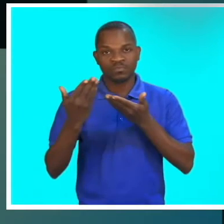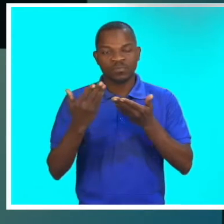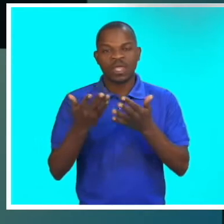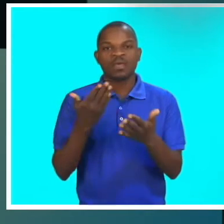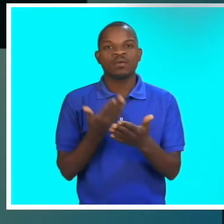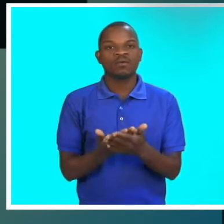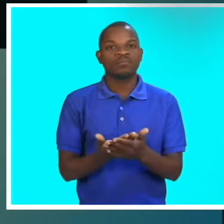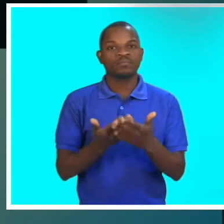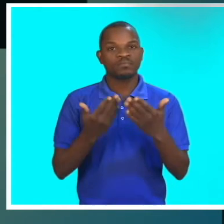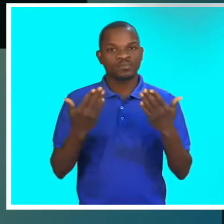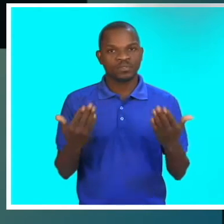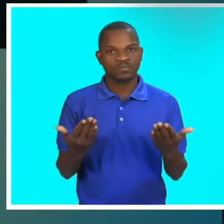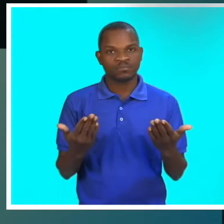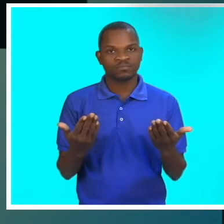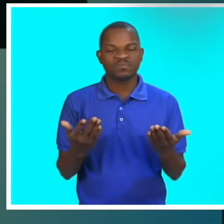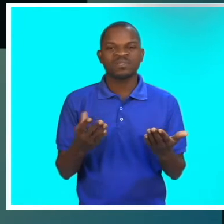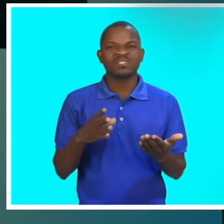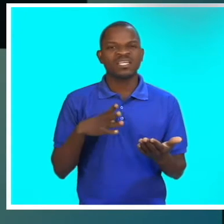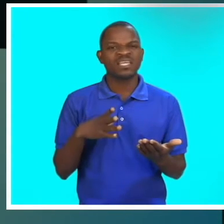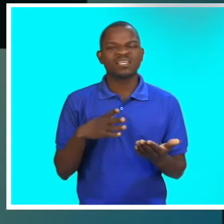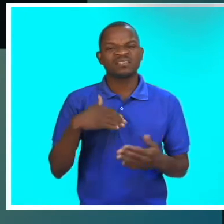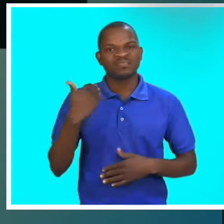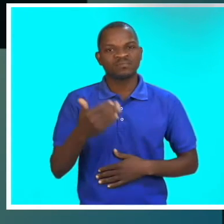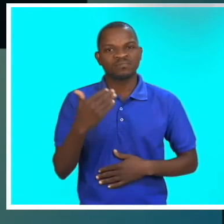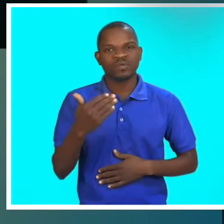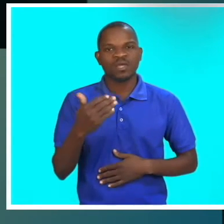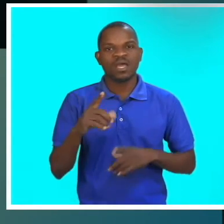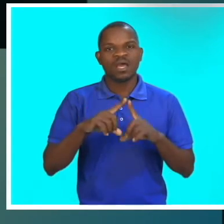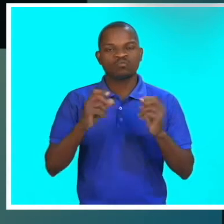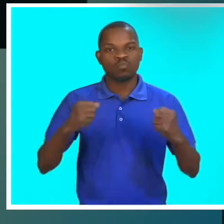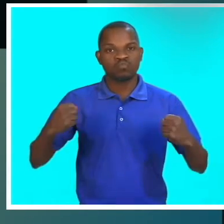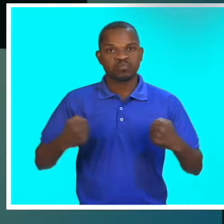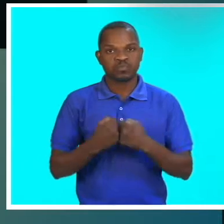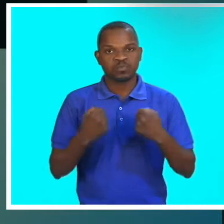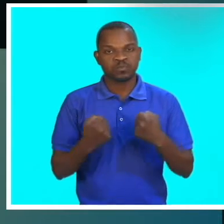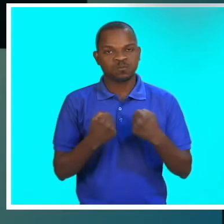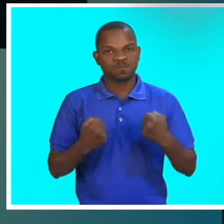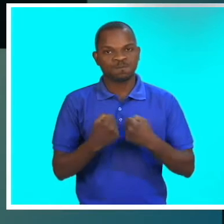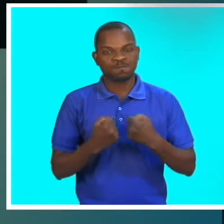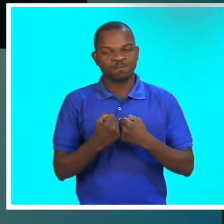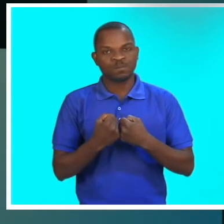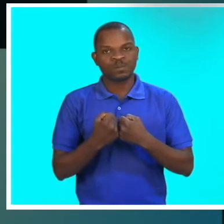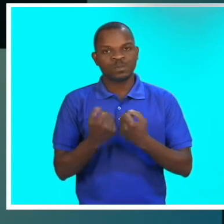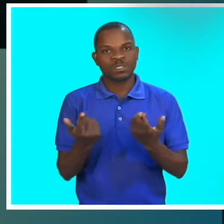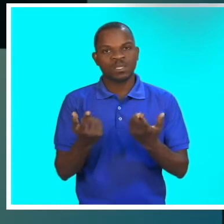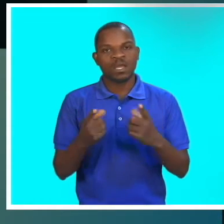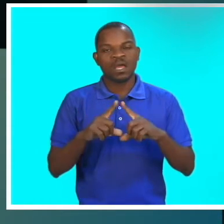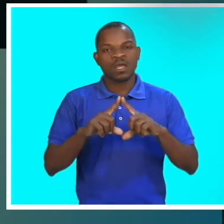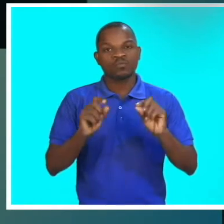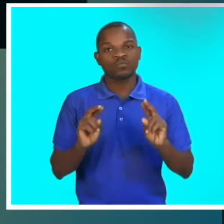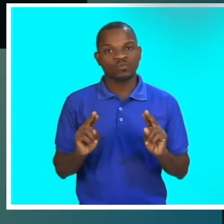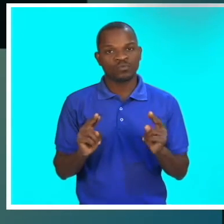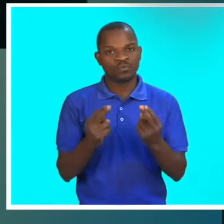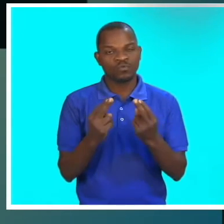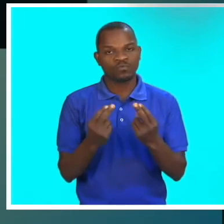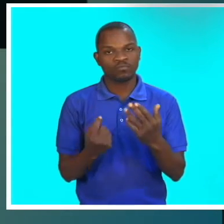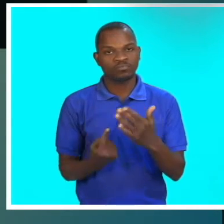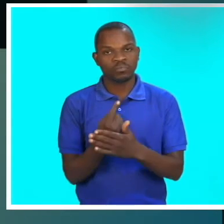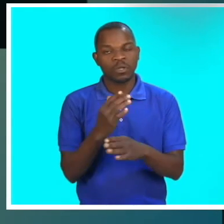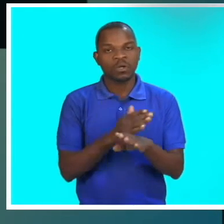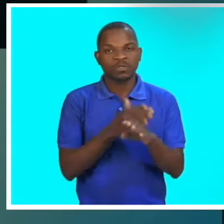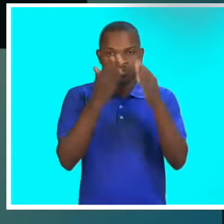Porque há sempre aqueles conflitos que é normal. Exato. É uma coisa nova.